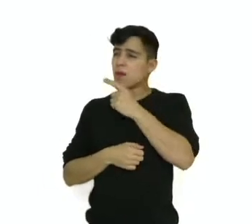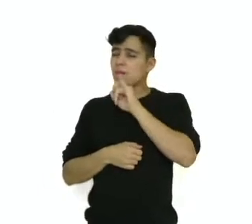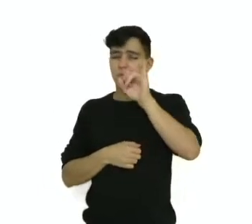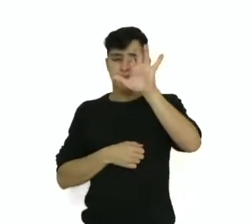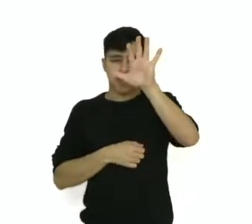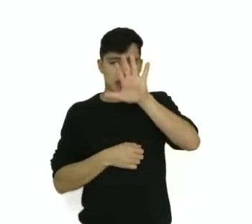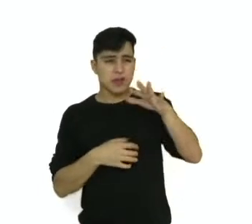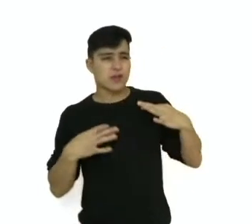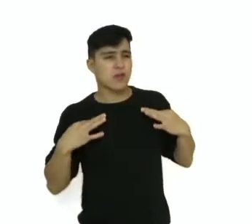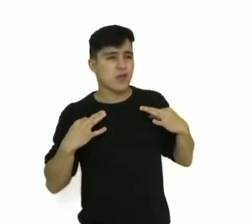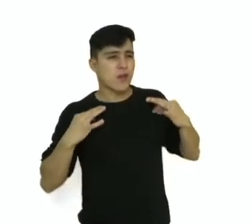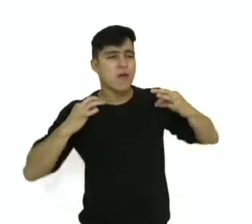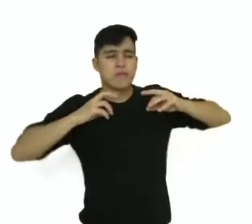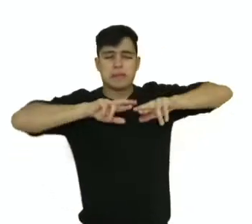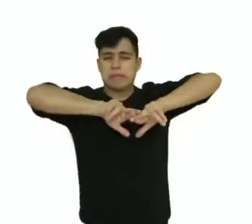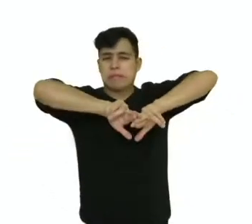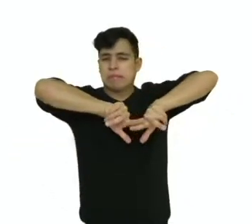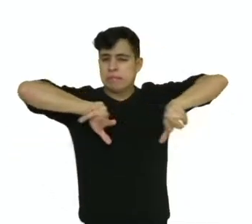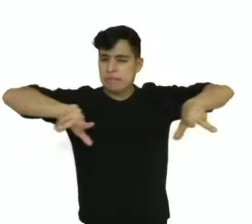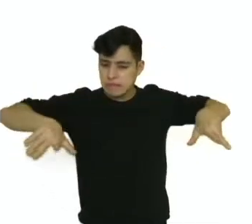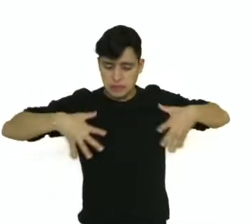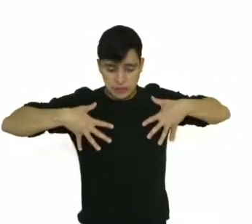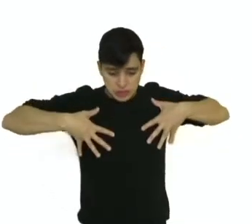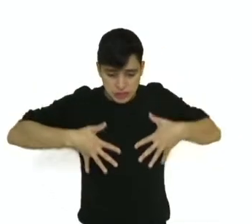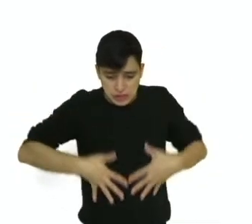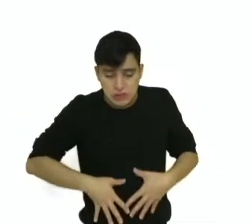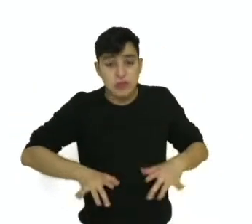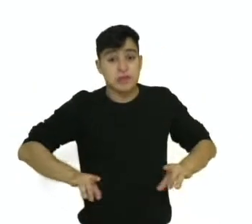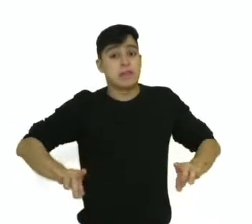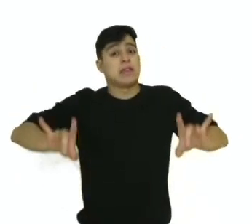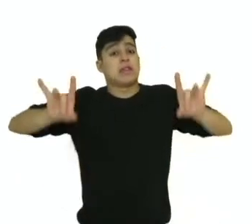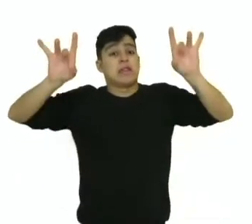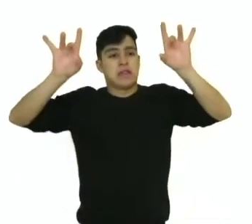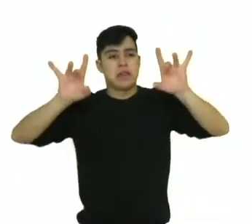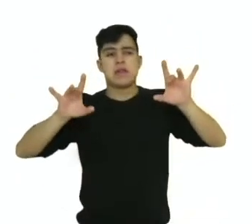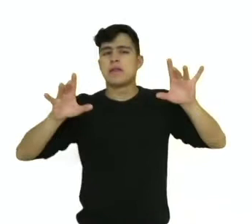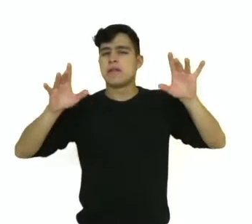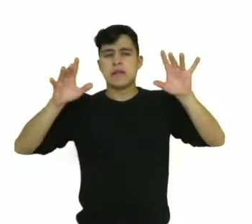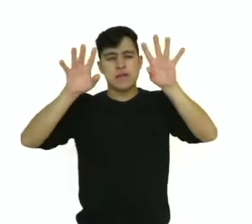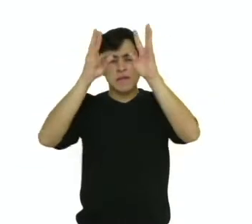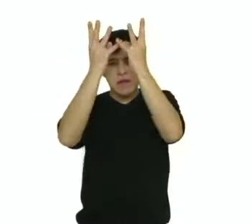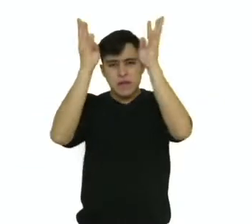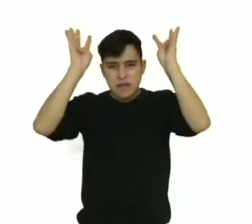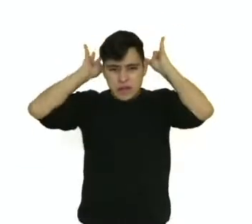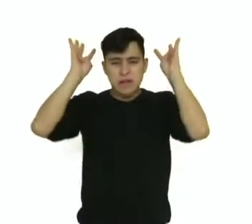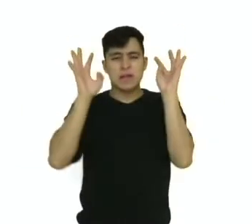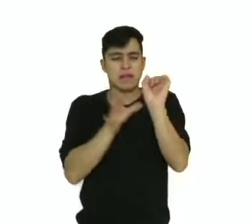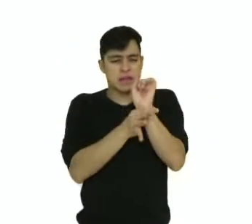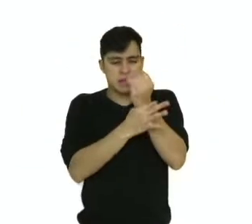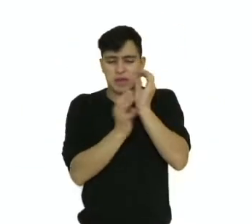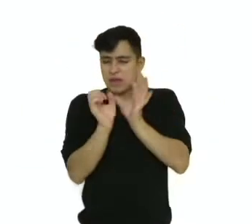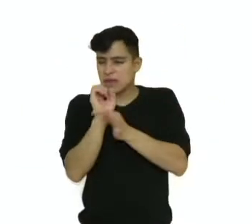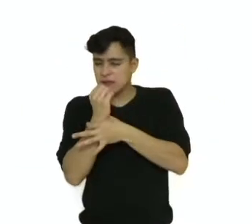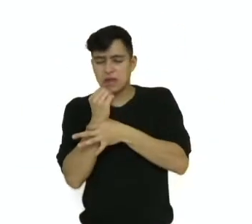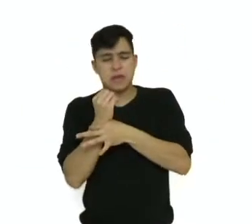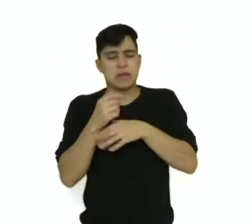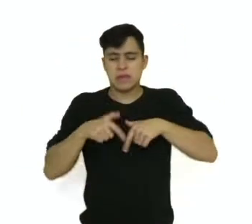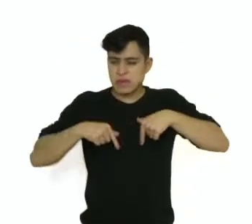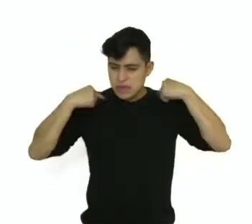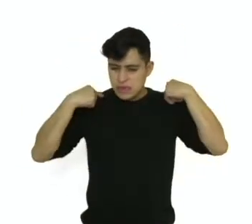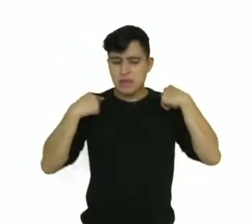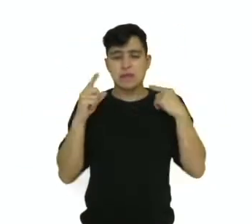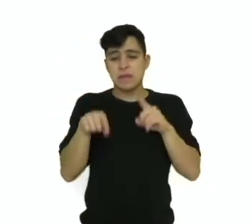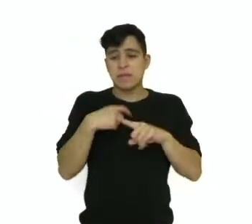de diferentes formas e modelos, vestes cerimoniais, cocares e penas, feixes e plumas, colares e sacas